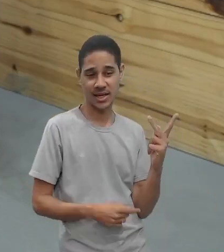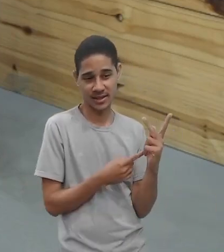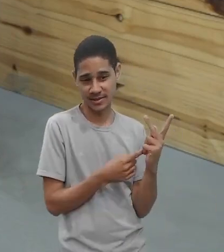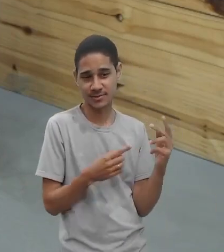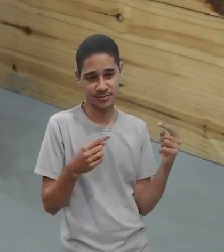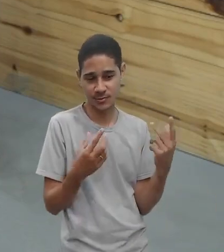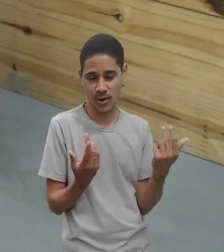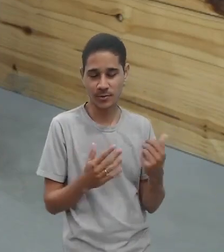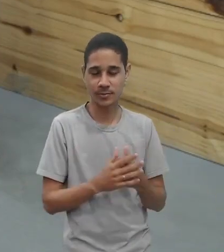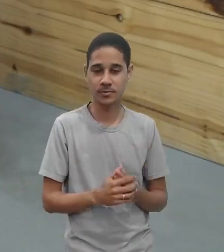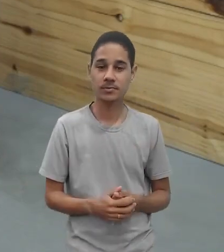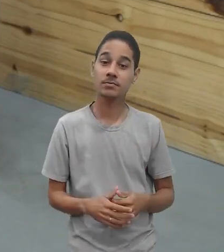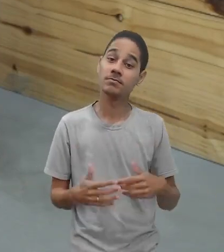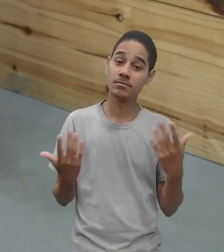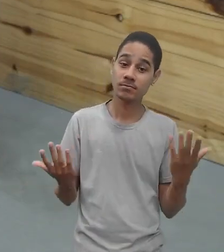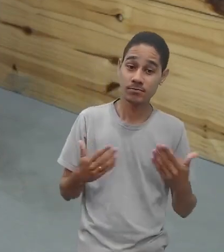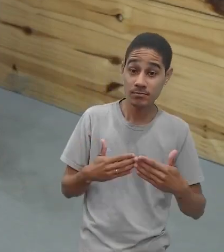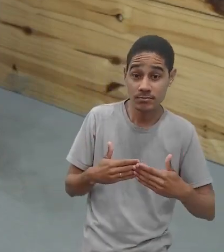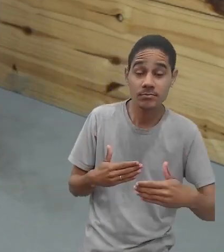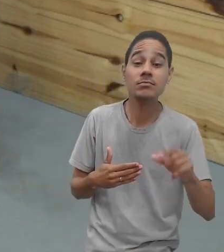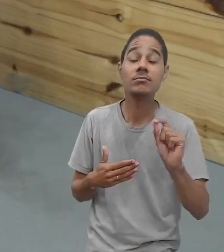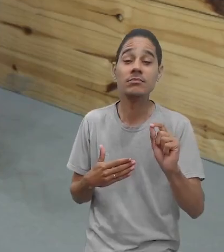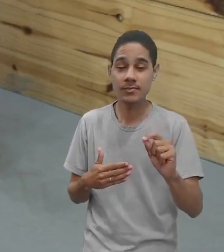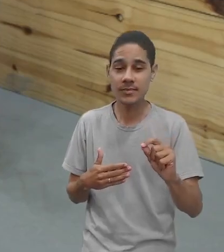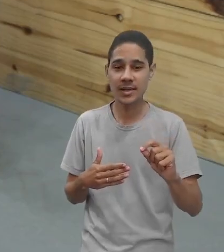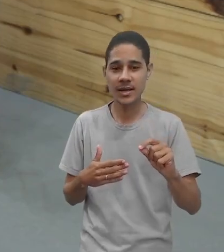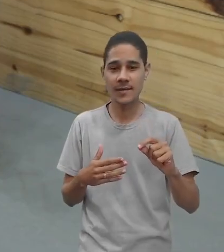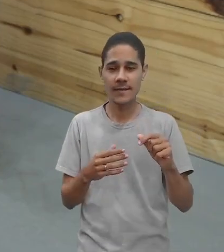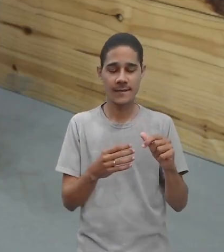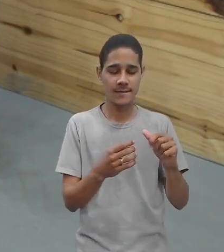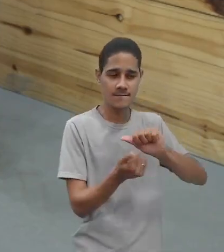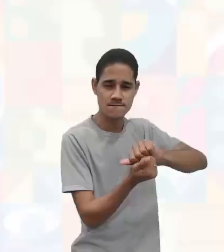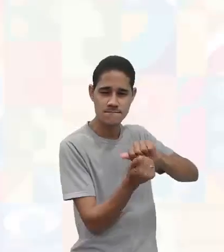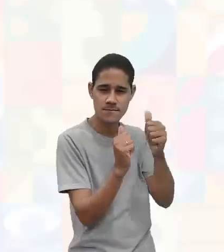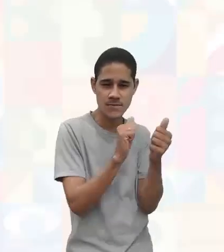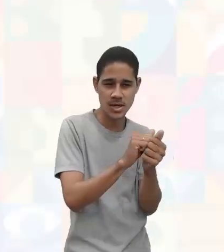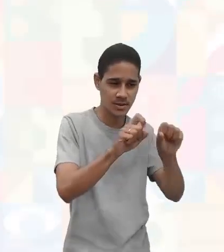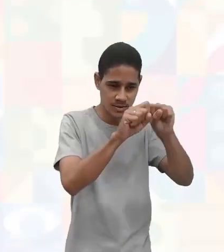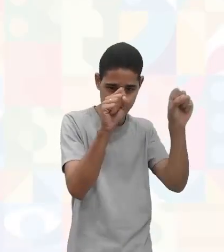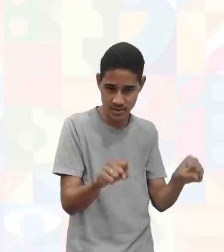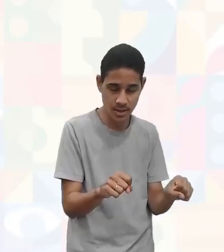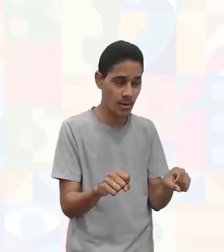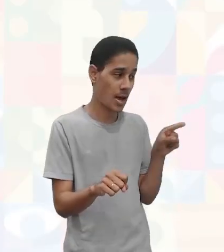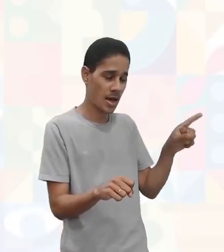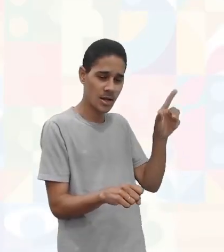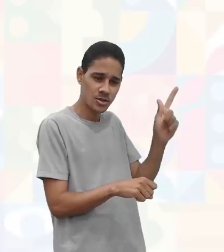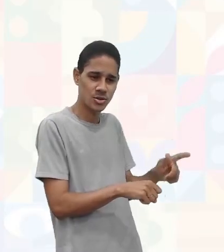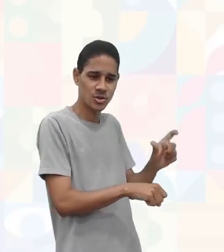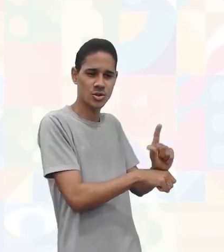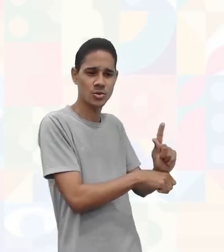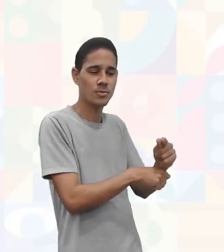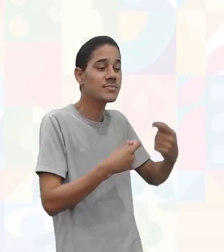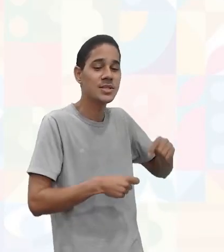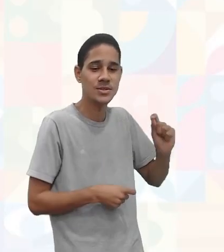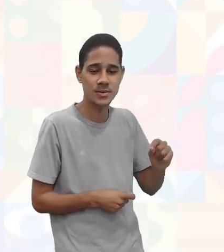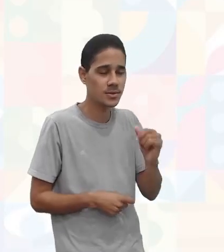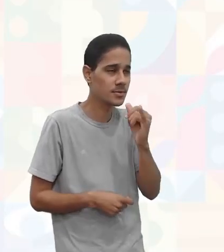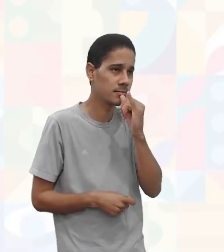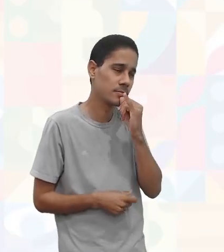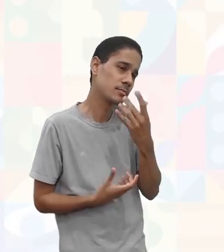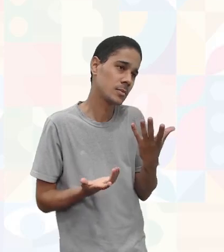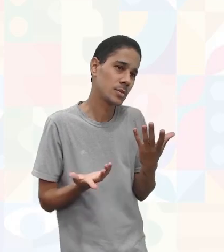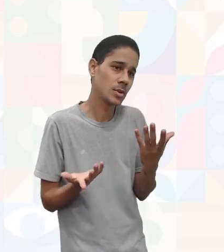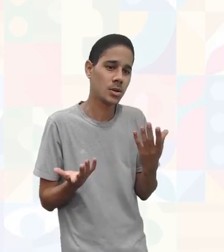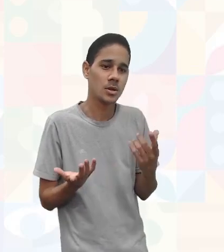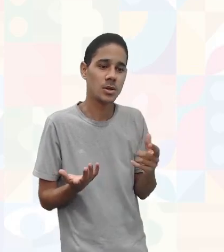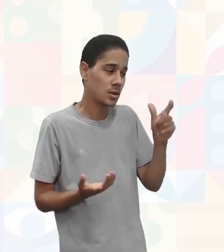Então, aí, a partir daí, adaptar o sistema à necessidade dos gestores. Ele precisa frequentemente, o